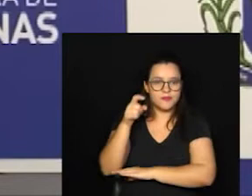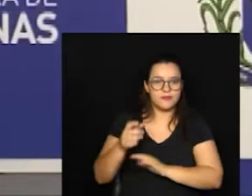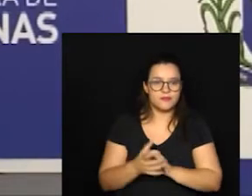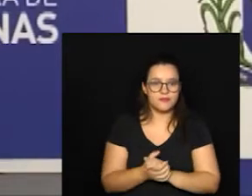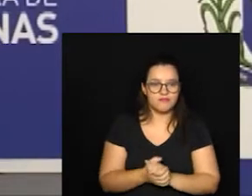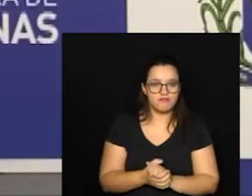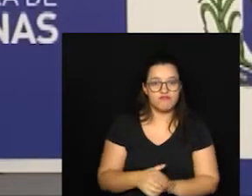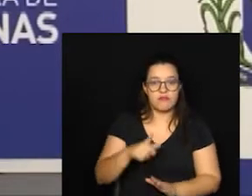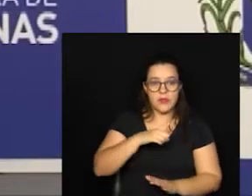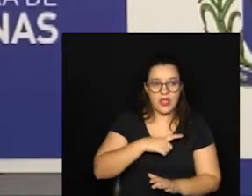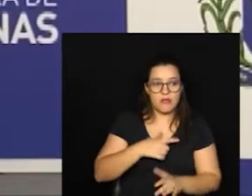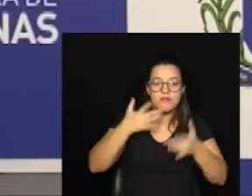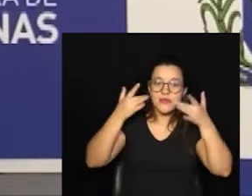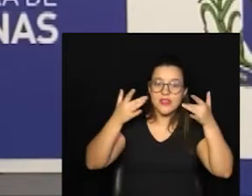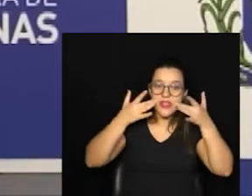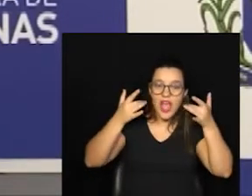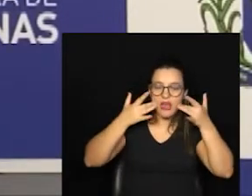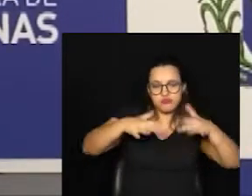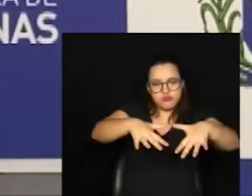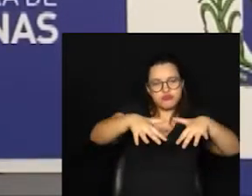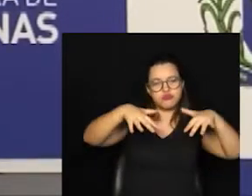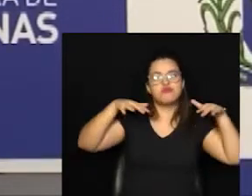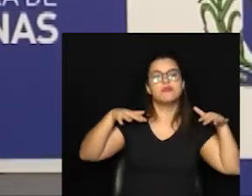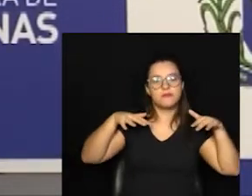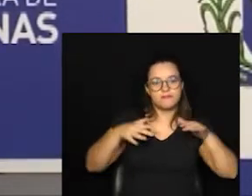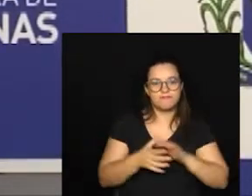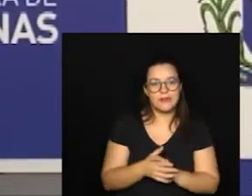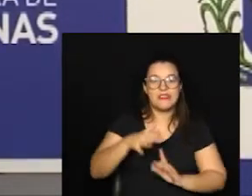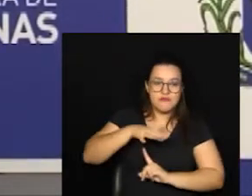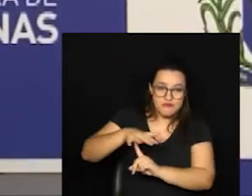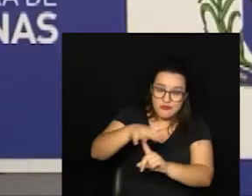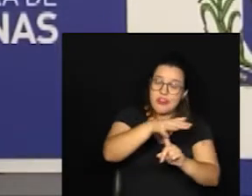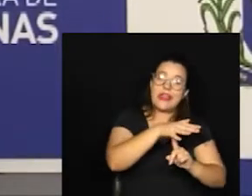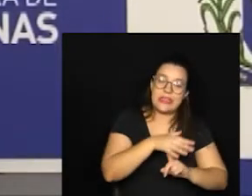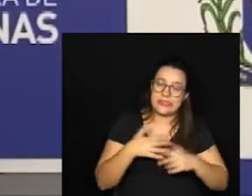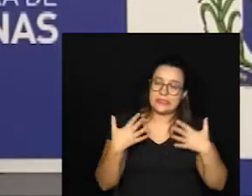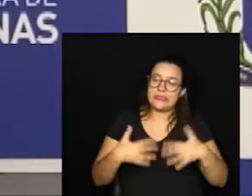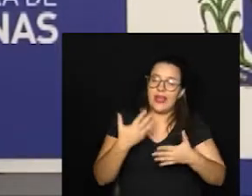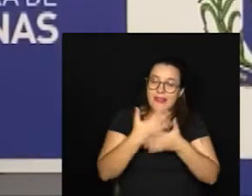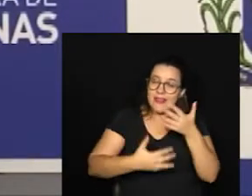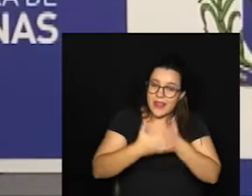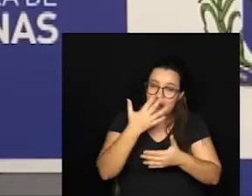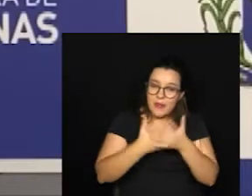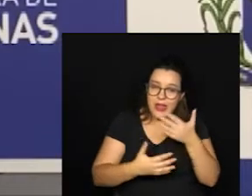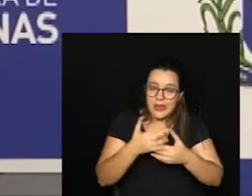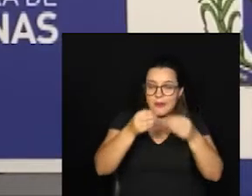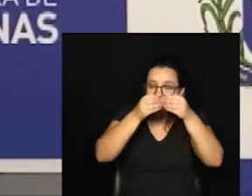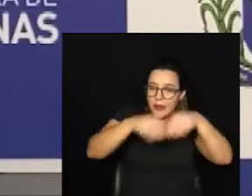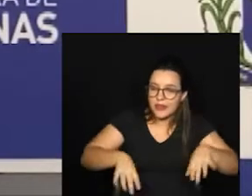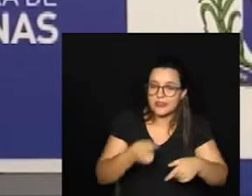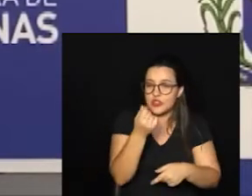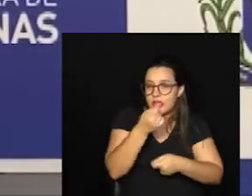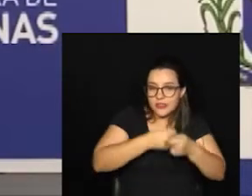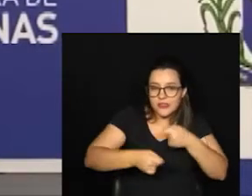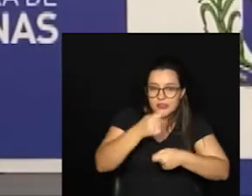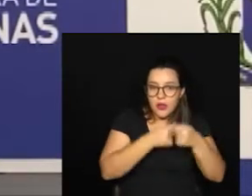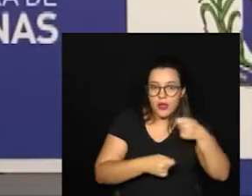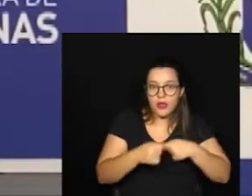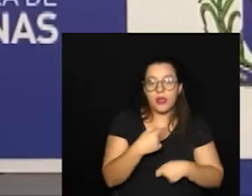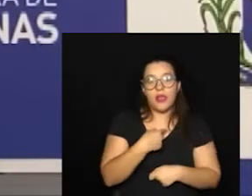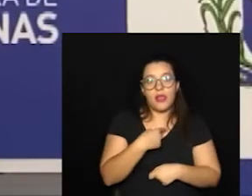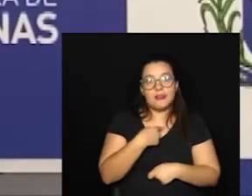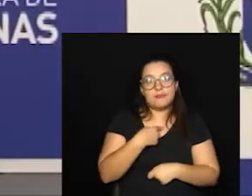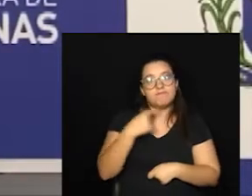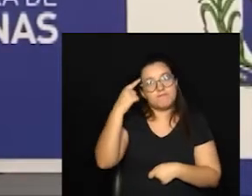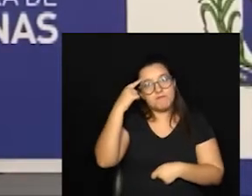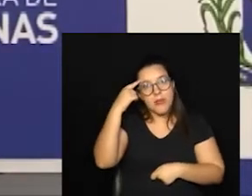nosso teatro de arena. A feira foi muito prejudicada com a pandemia, como todos os setores, né? E eu acho que a reforma vai servir